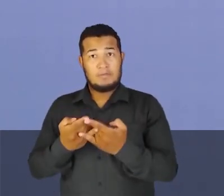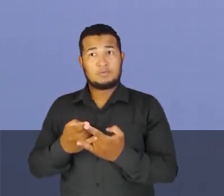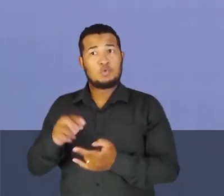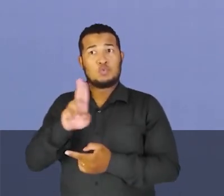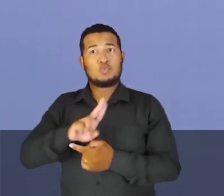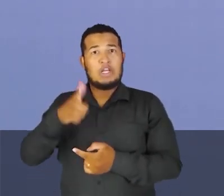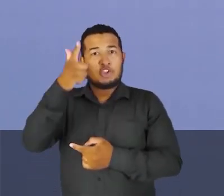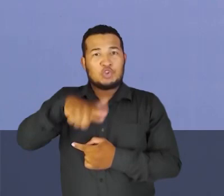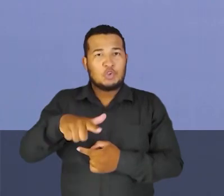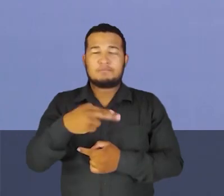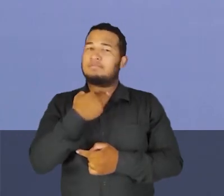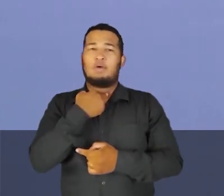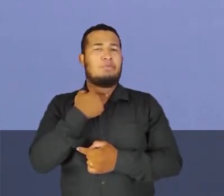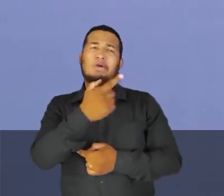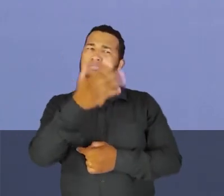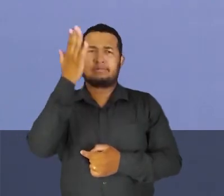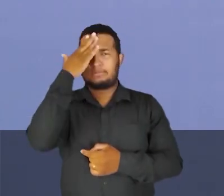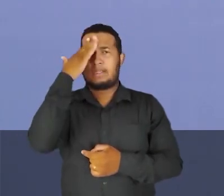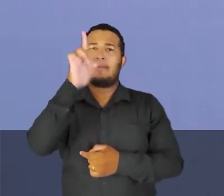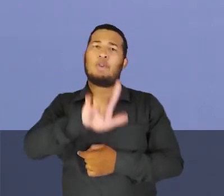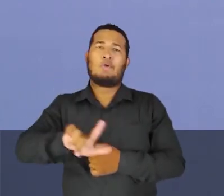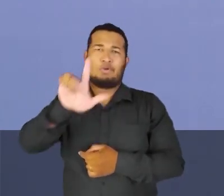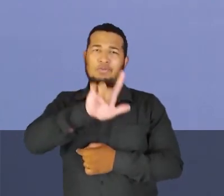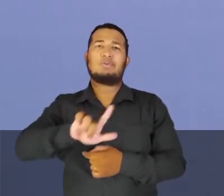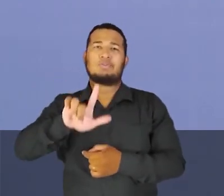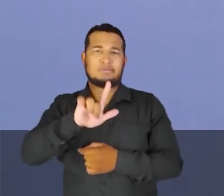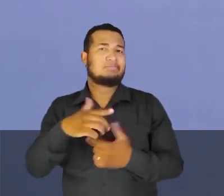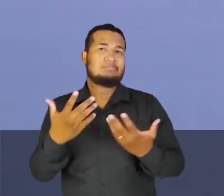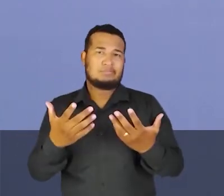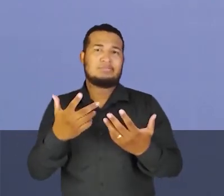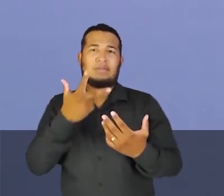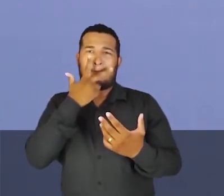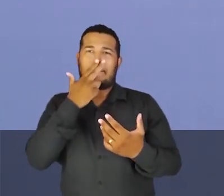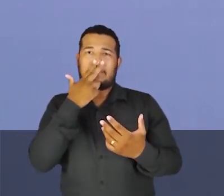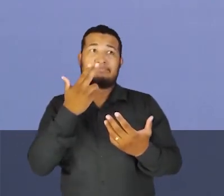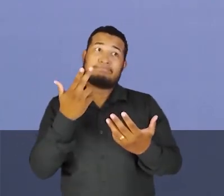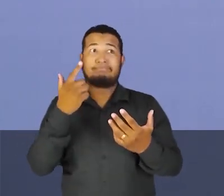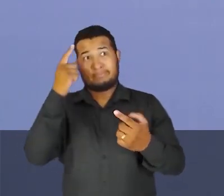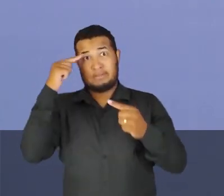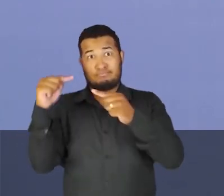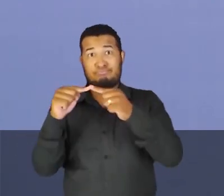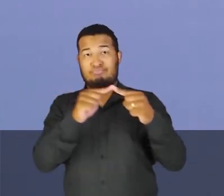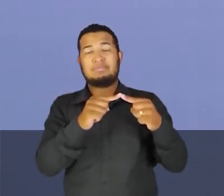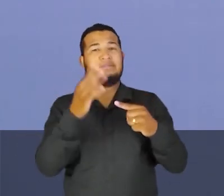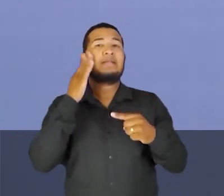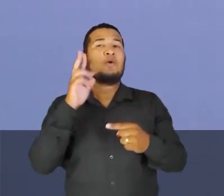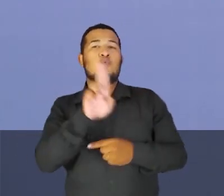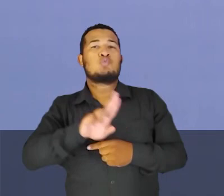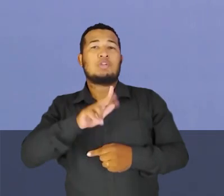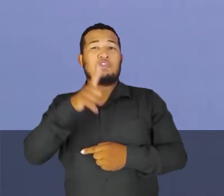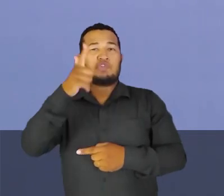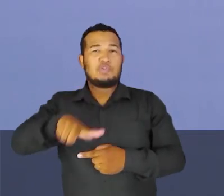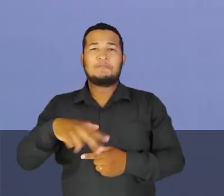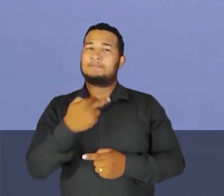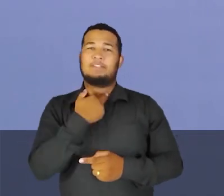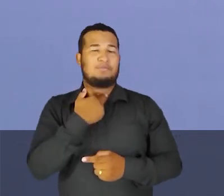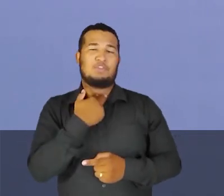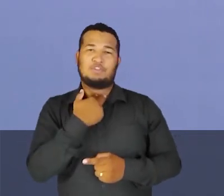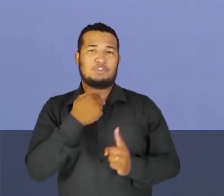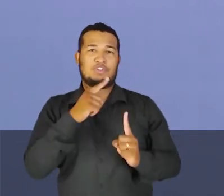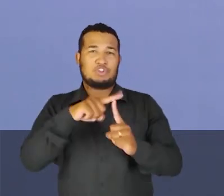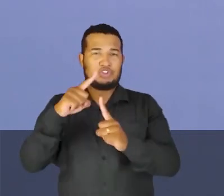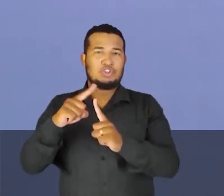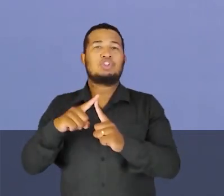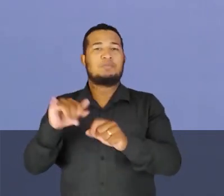pode ser reutilizada, é lógico, então, né, isso é uma coisa meio lógica, né, você não poder reutilizar esse tipo de